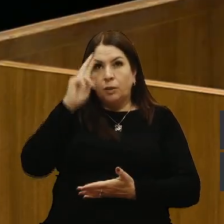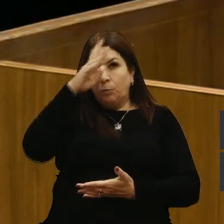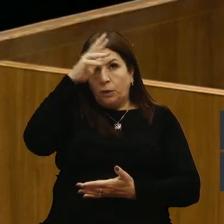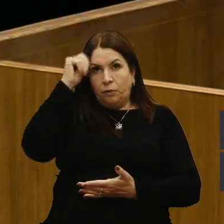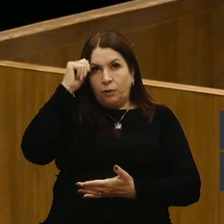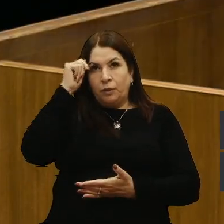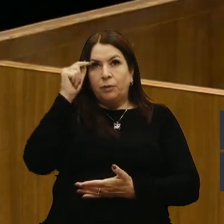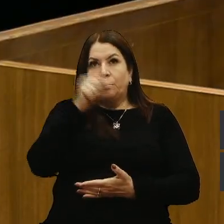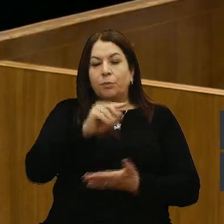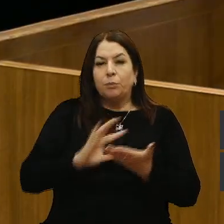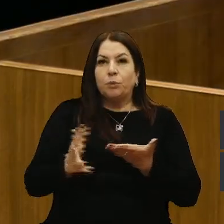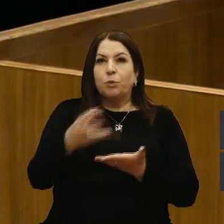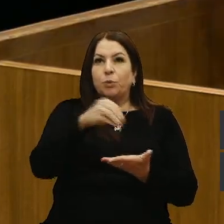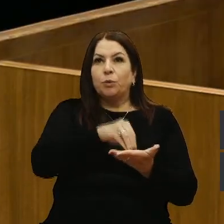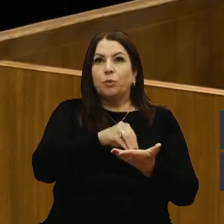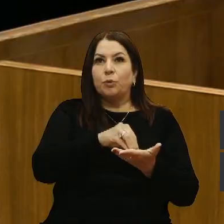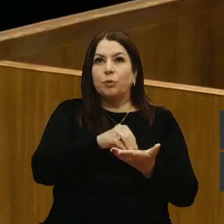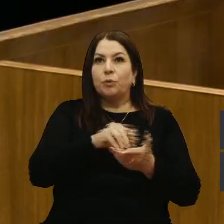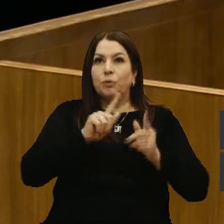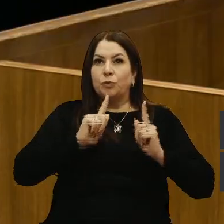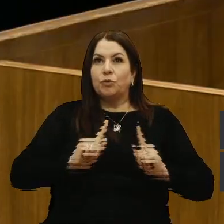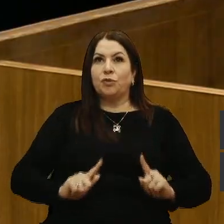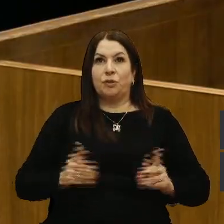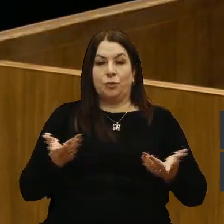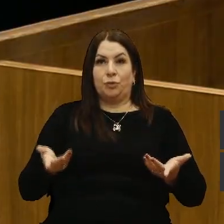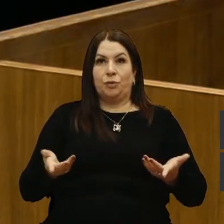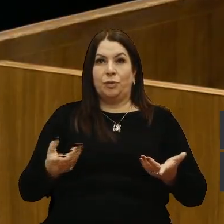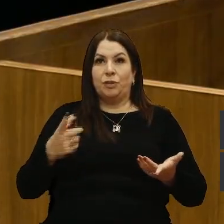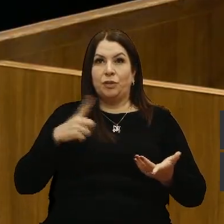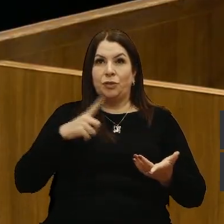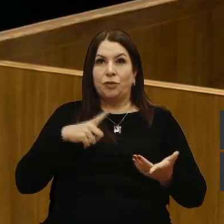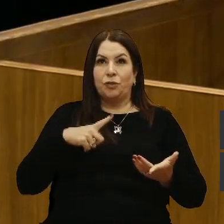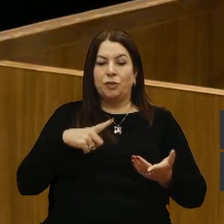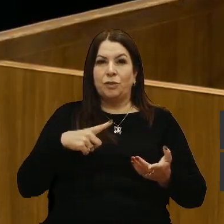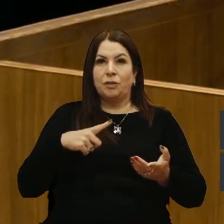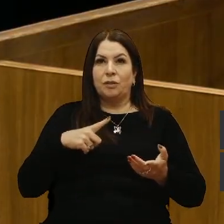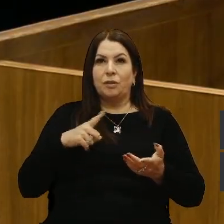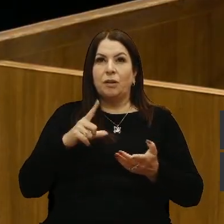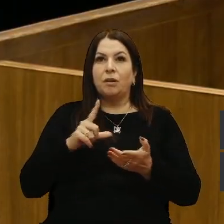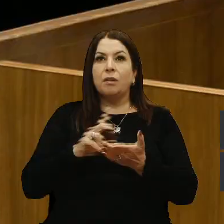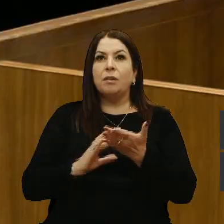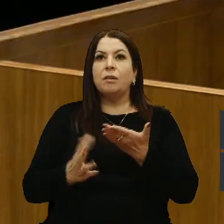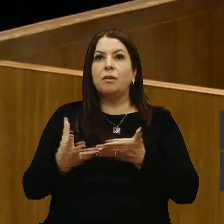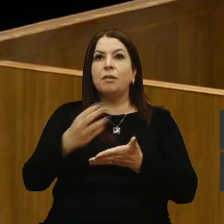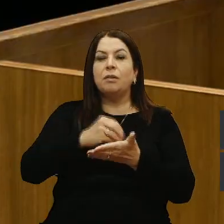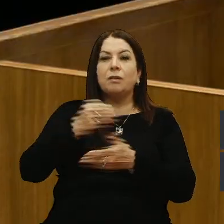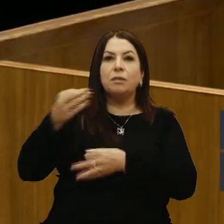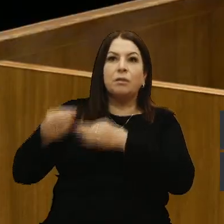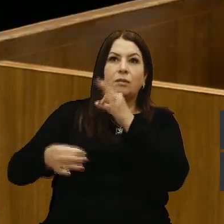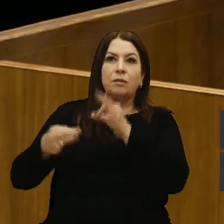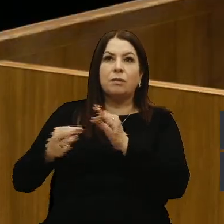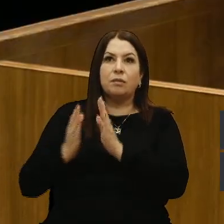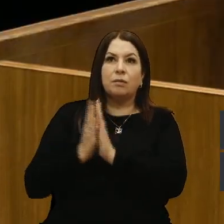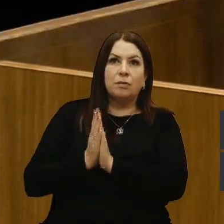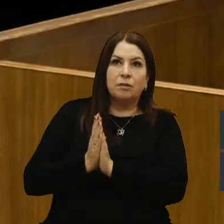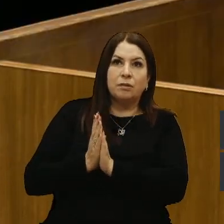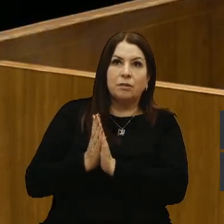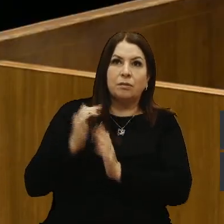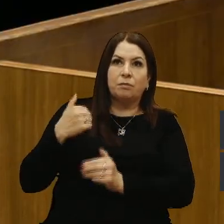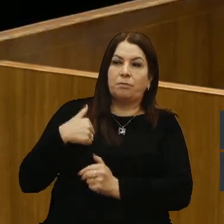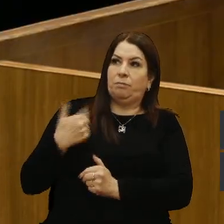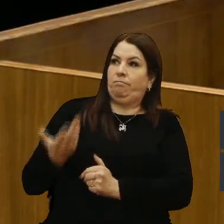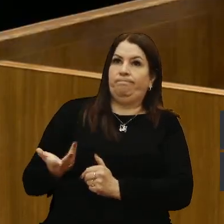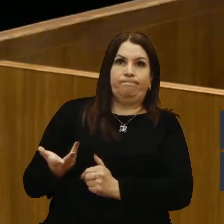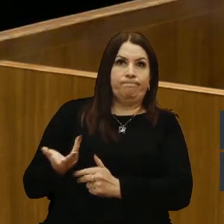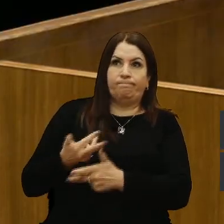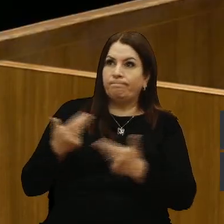coloca na Codeca um gestor que tinha botado a Codeca na justiça. Ah, por favor, né? Isso para mim, assim,